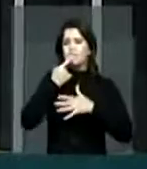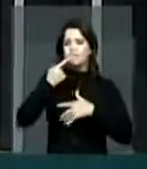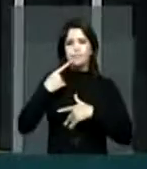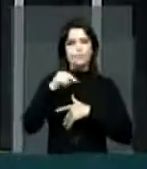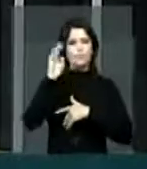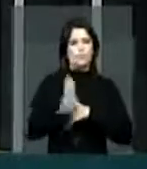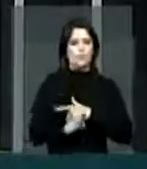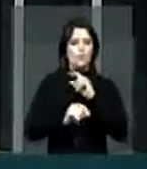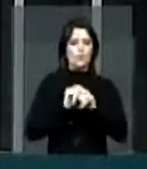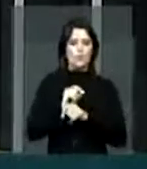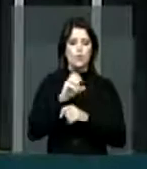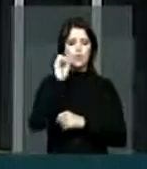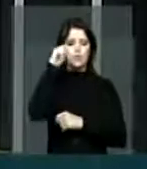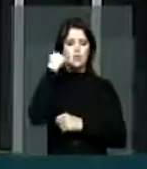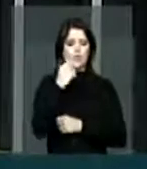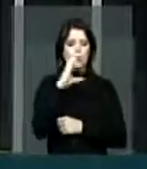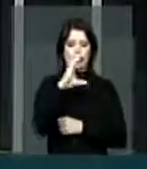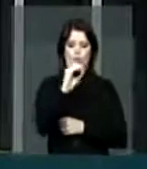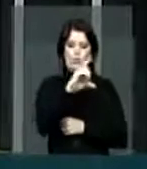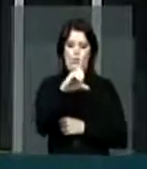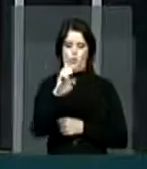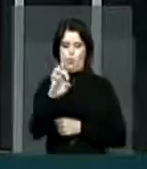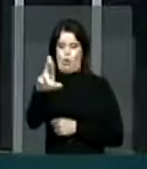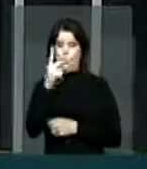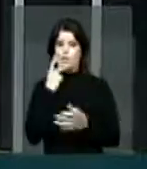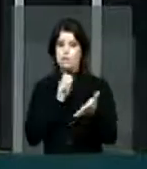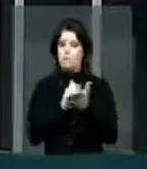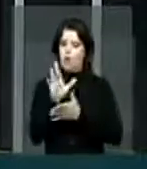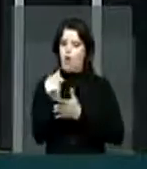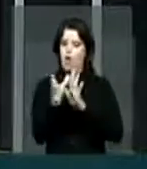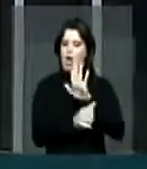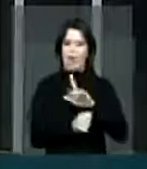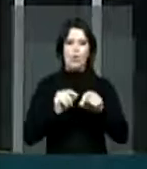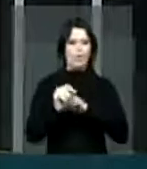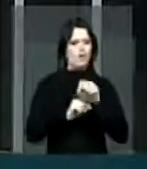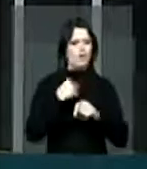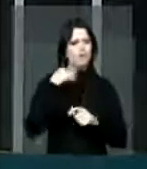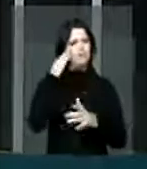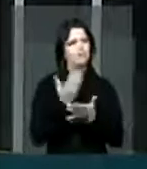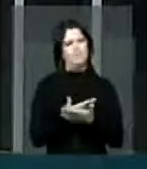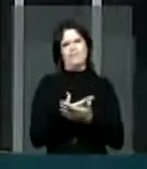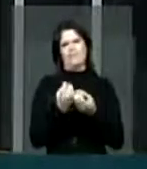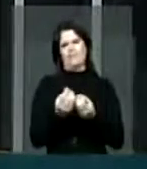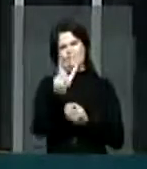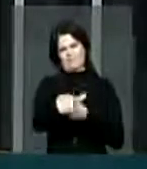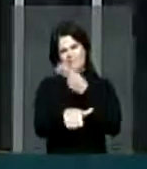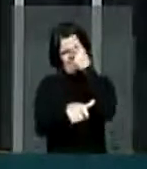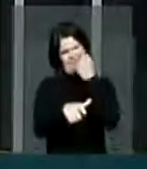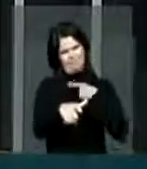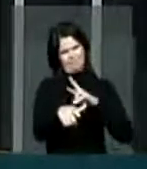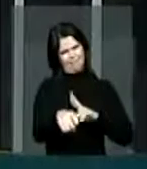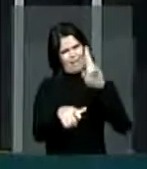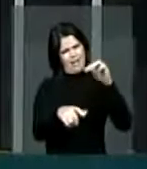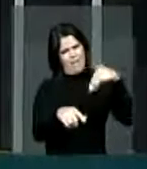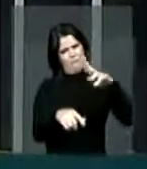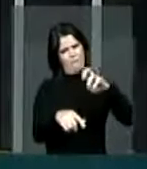país. O senador Collor foi caçado por corrupção, portanto, não creio que ele tenha autoridade